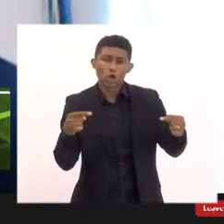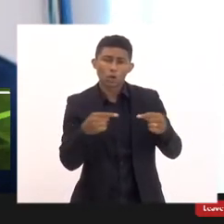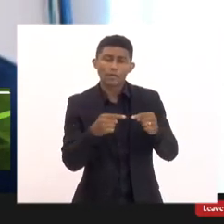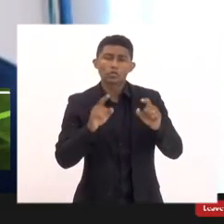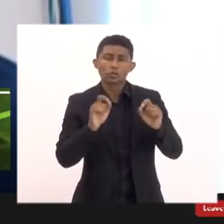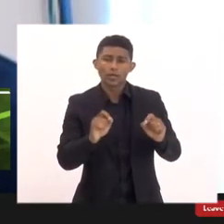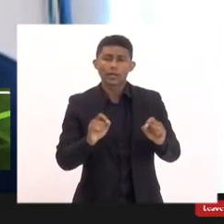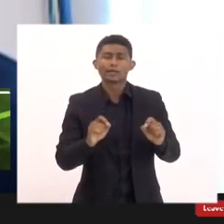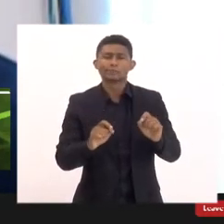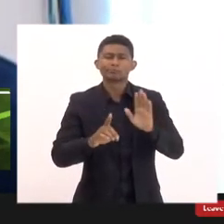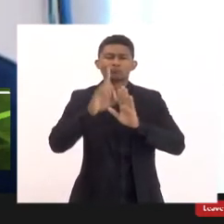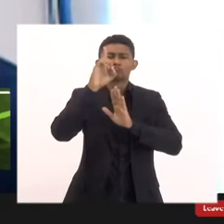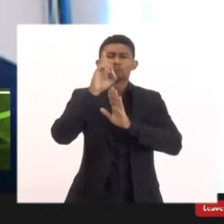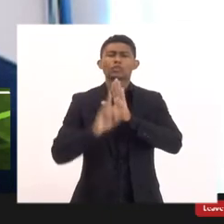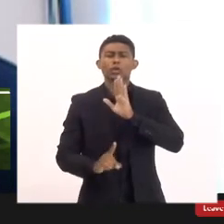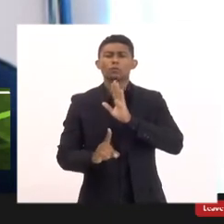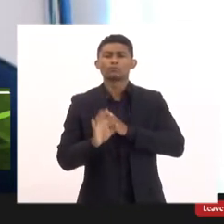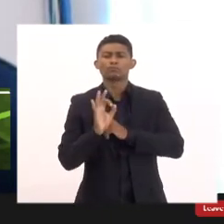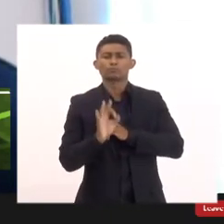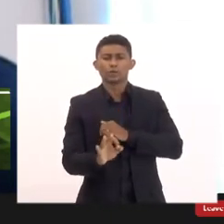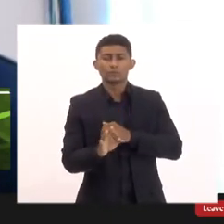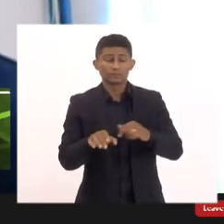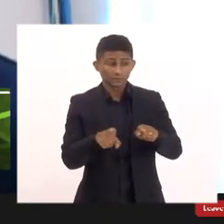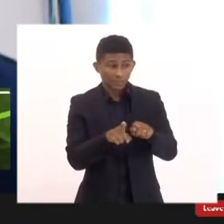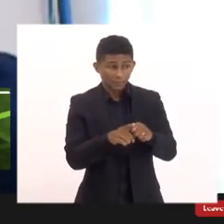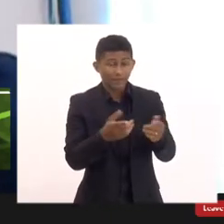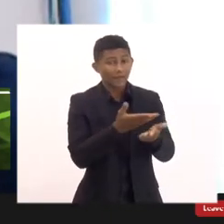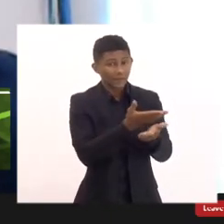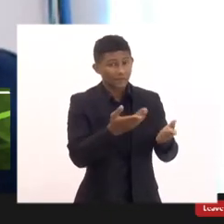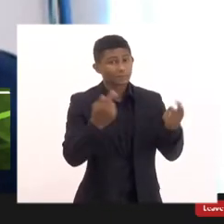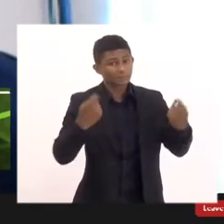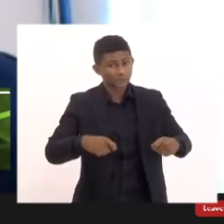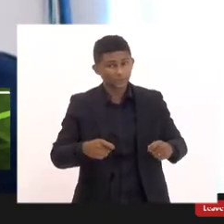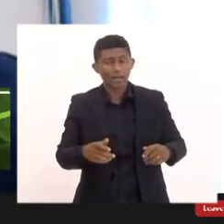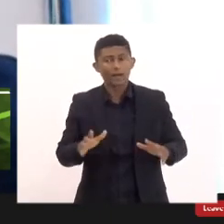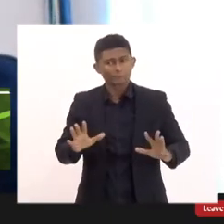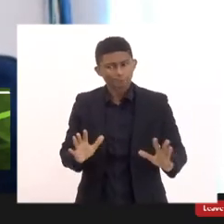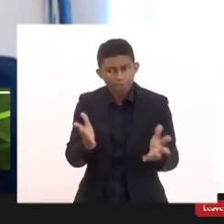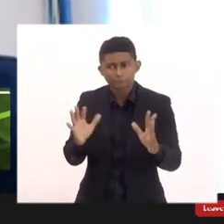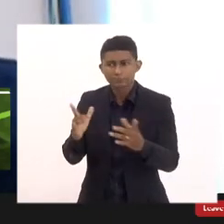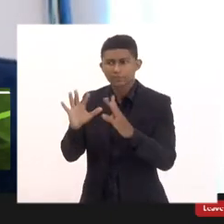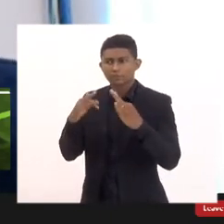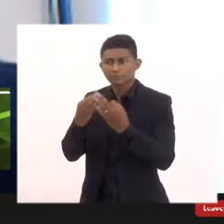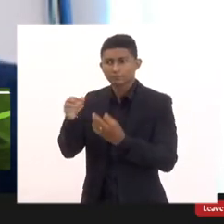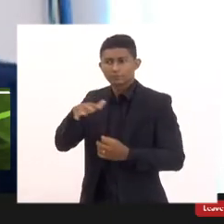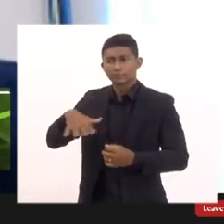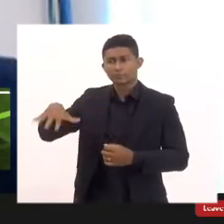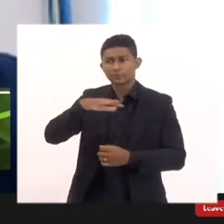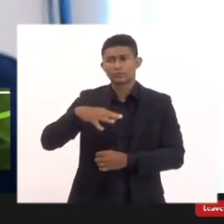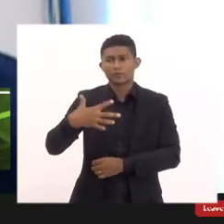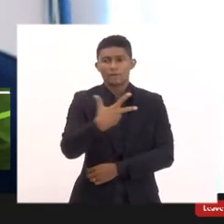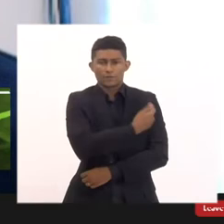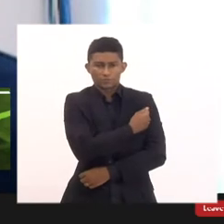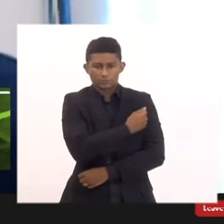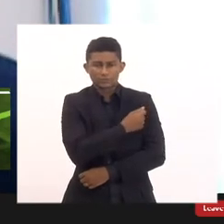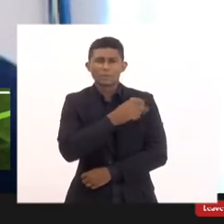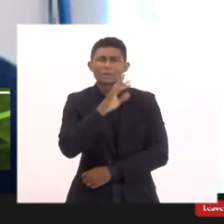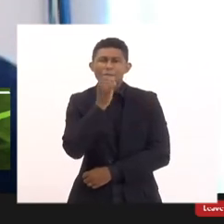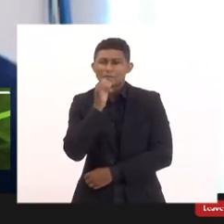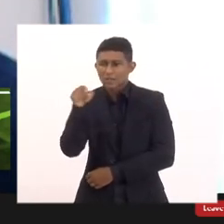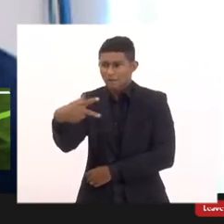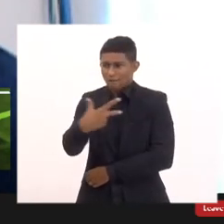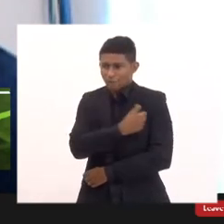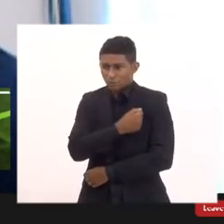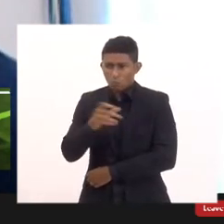na mobilização pela vacina, de cobrança das famílias, mas obviamente não pode excluir, né? Não pode deixar o aluno